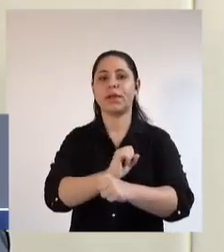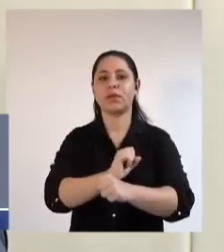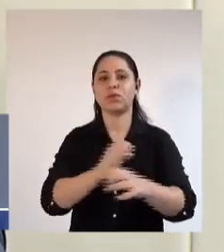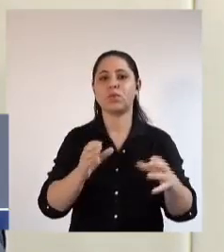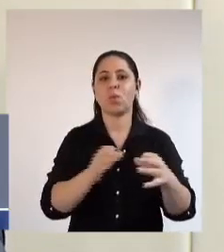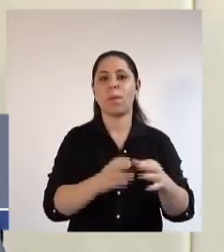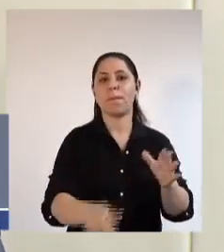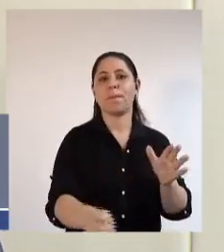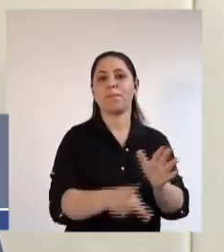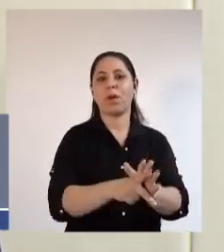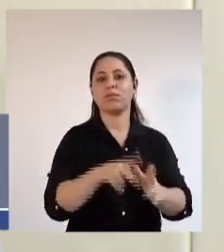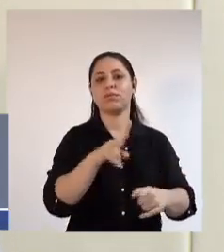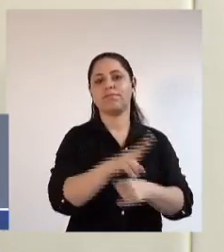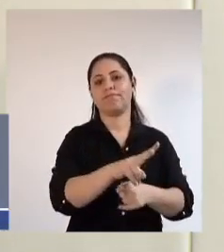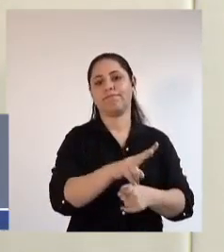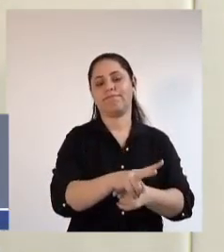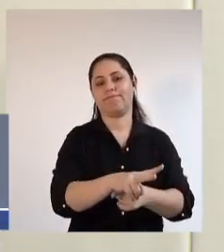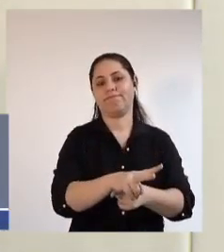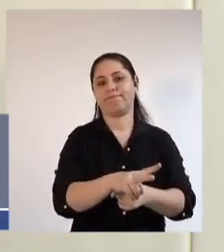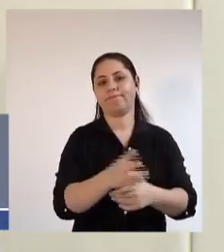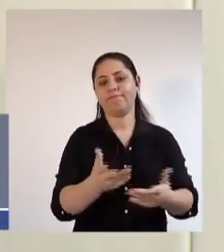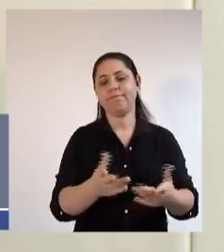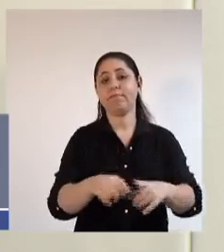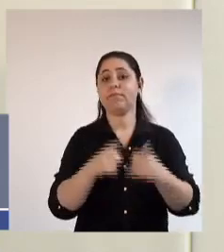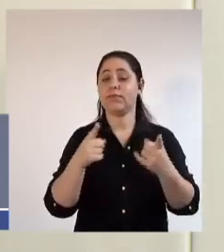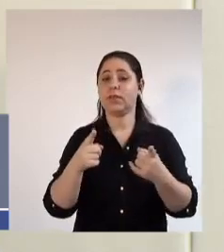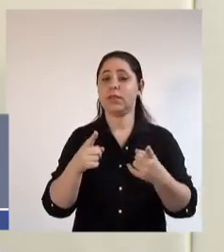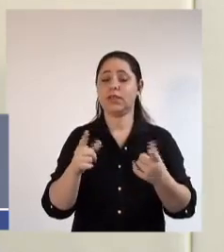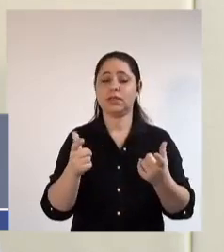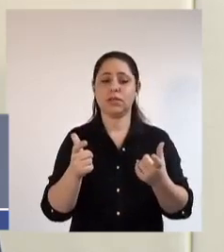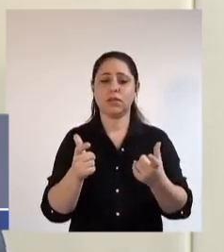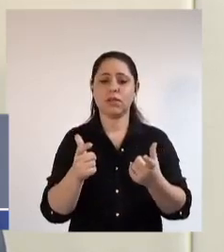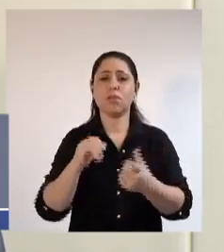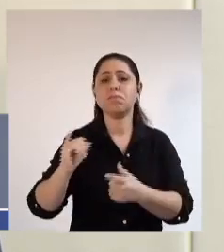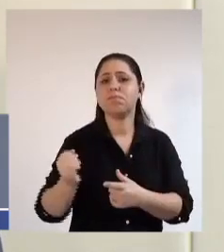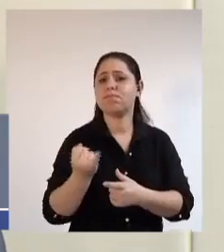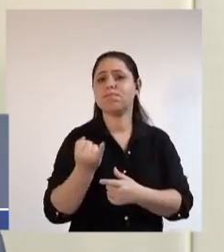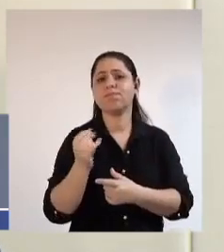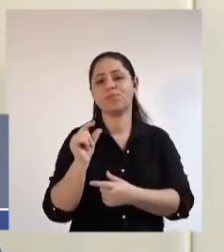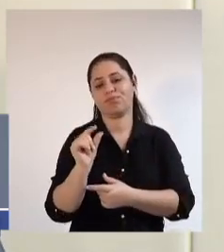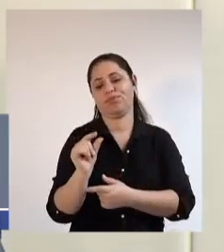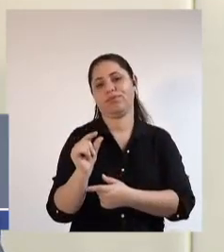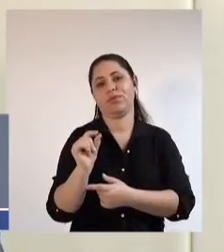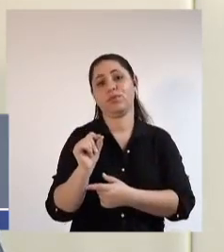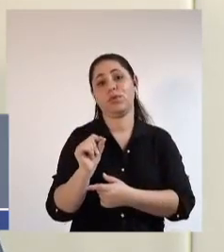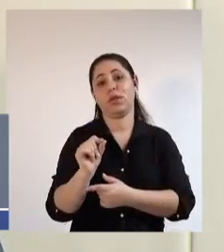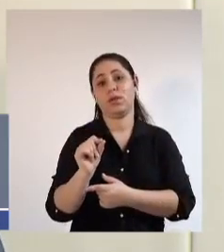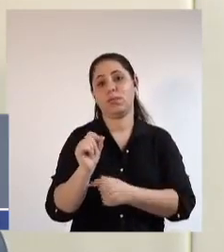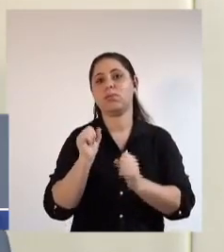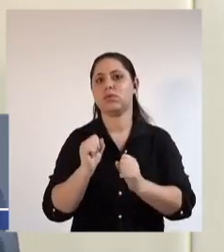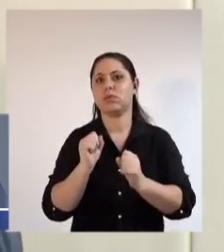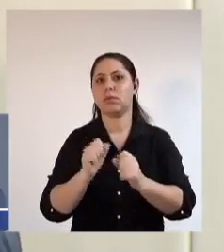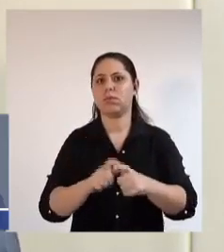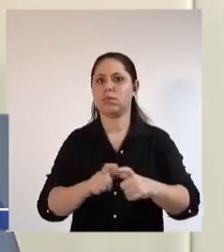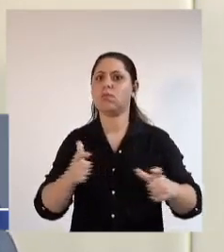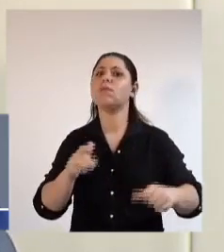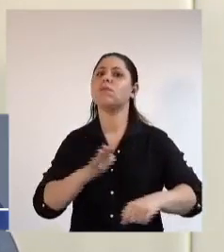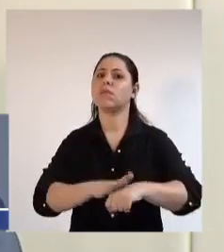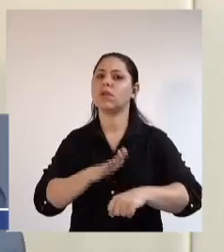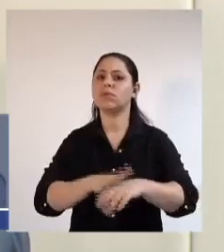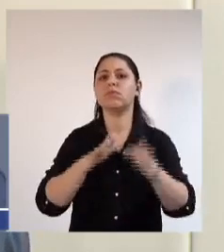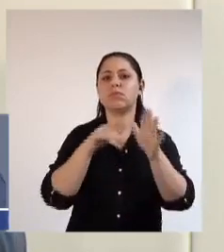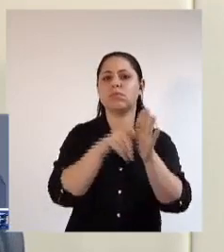conservação mas elas são muito pouco aproveitadas e dentro do que elas poderiam ser tanto em termos de